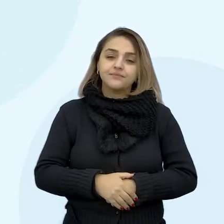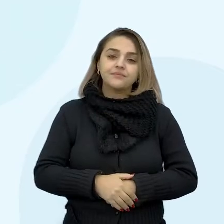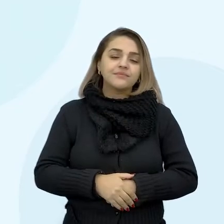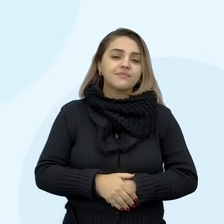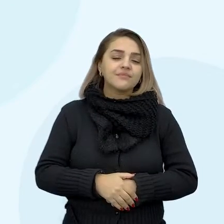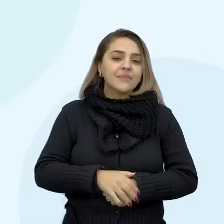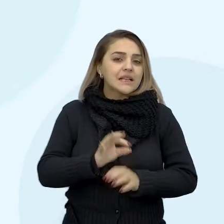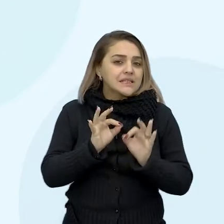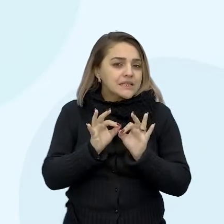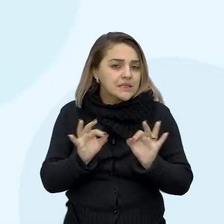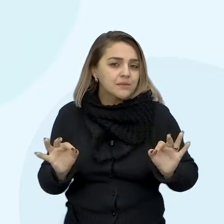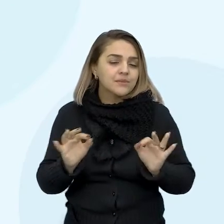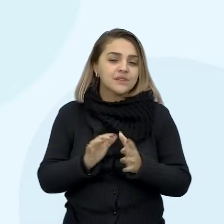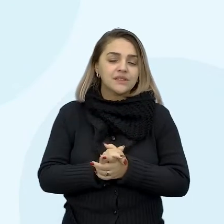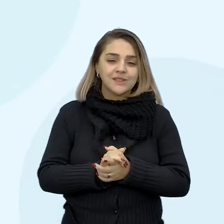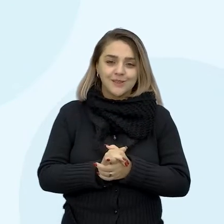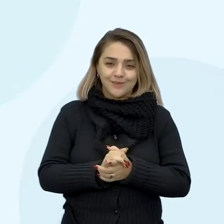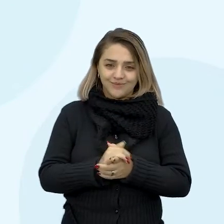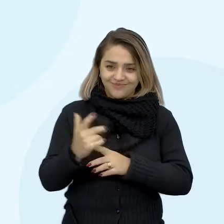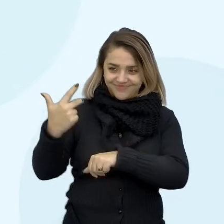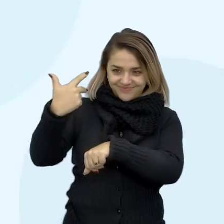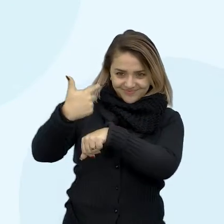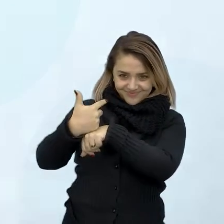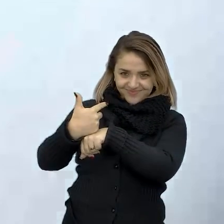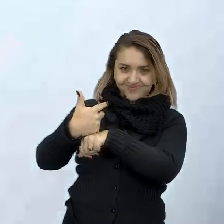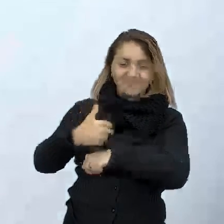prático. Eu gosto, volta para mim.